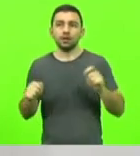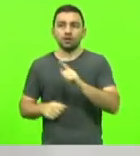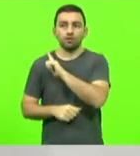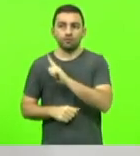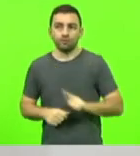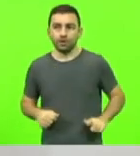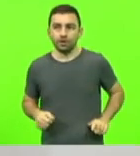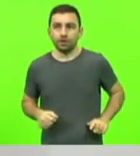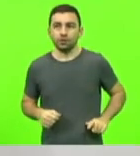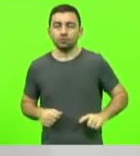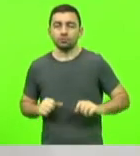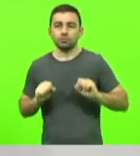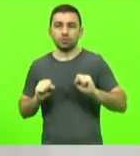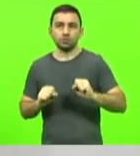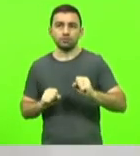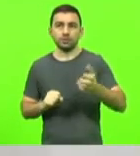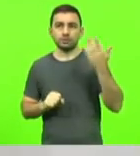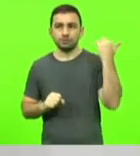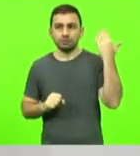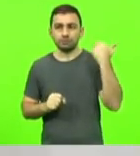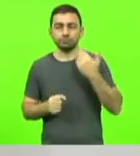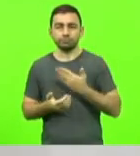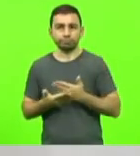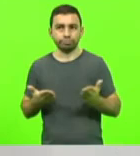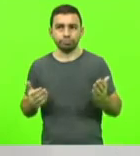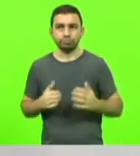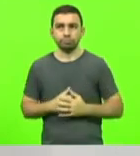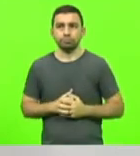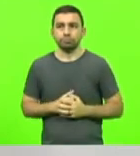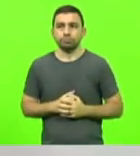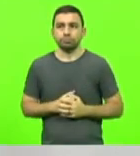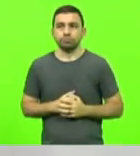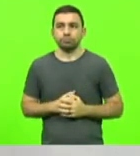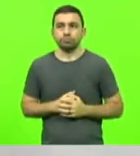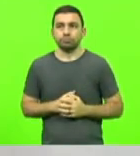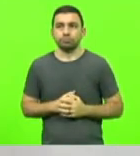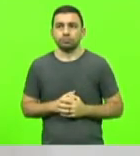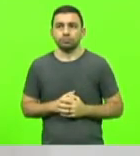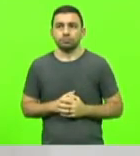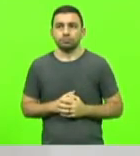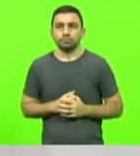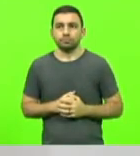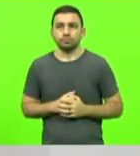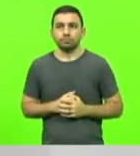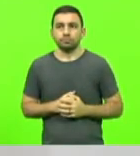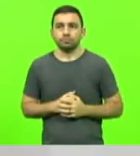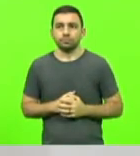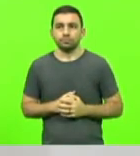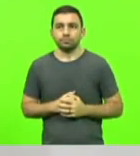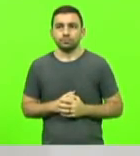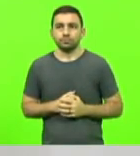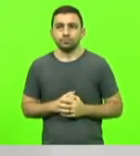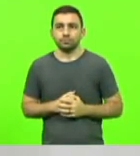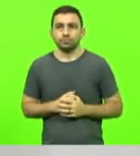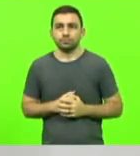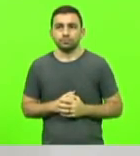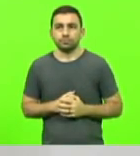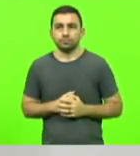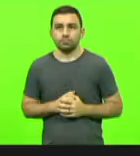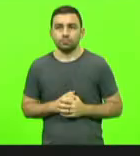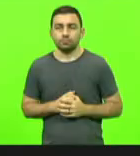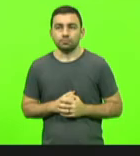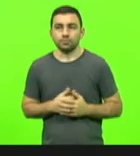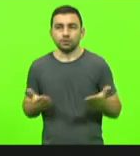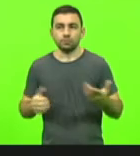seja coisa do passado. Obrigado, presidente. Deputado Fabiano da Luz. Agora o horário